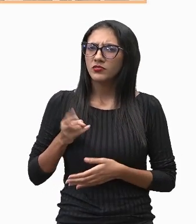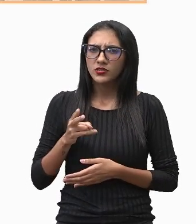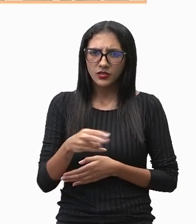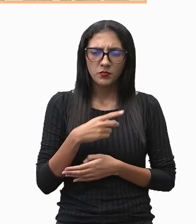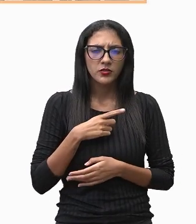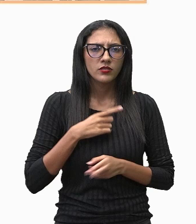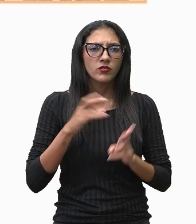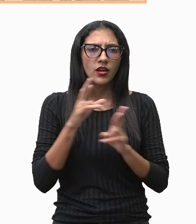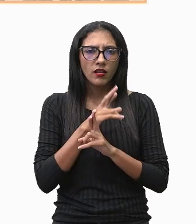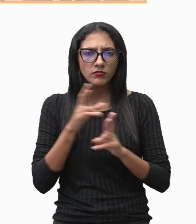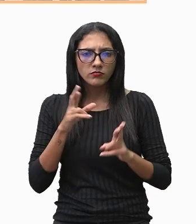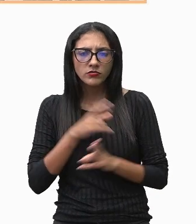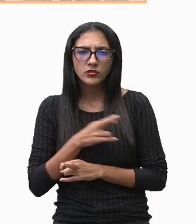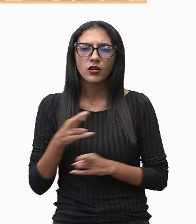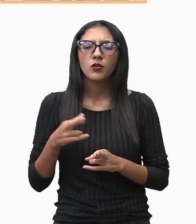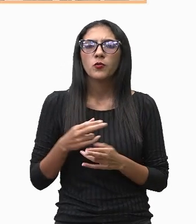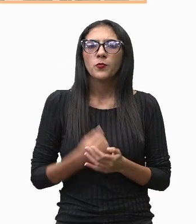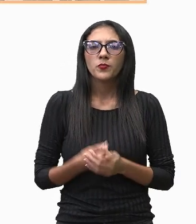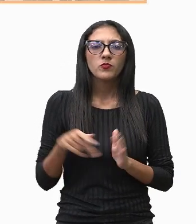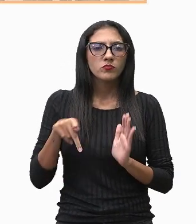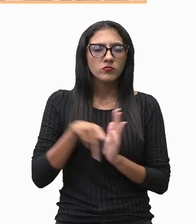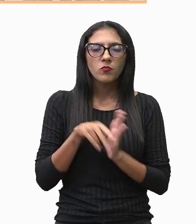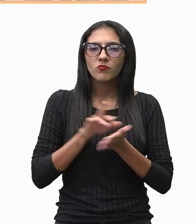né, intervindo,